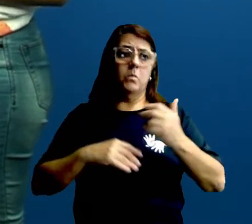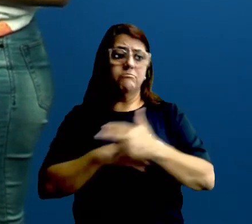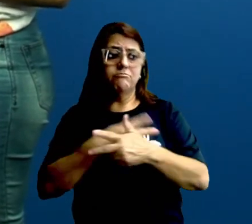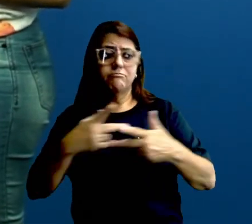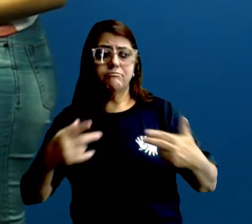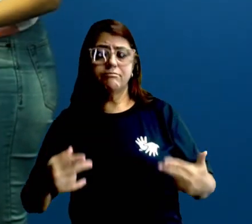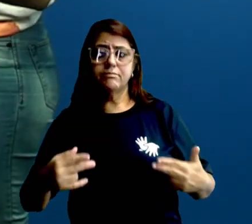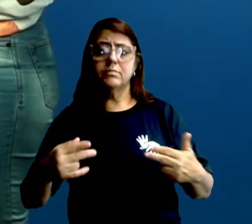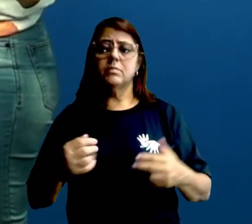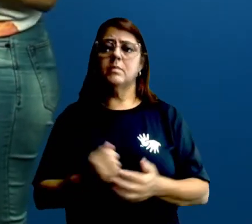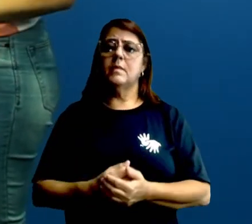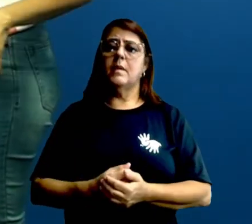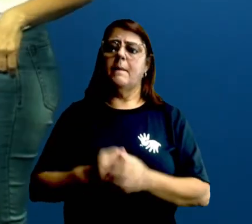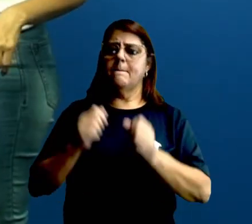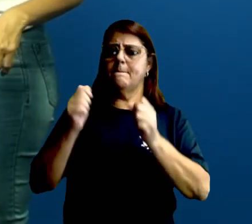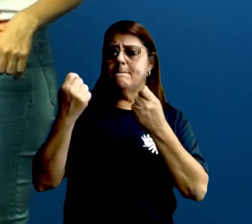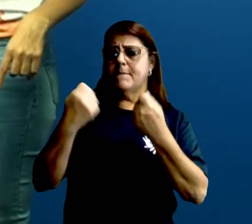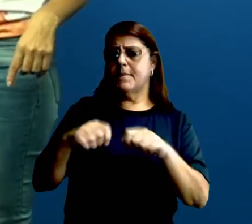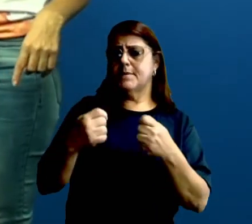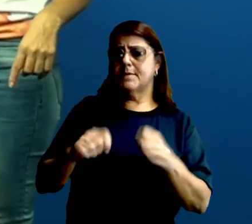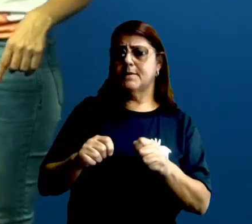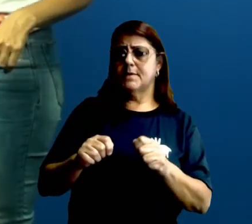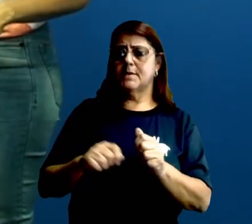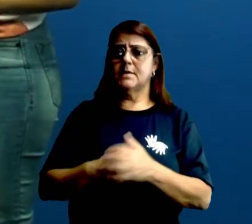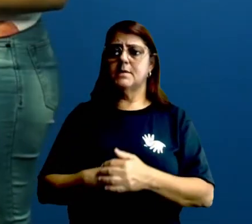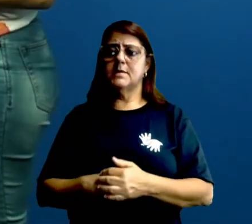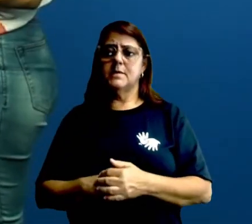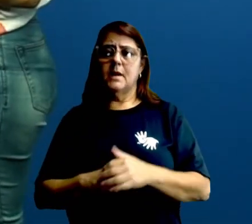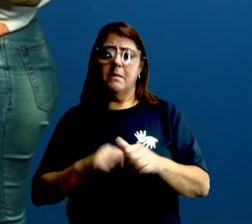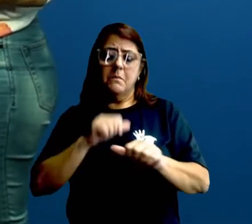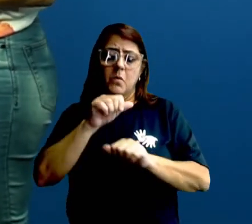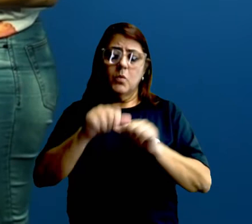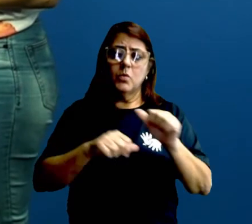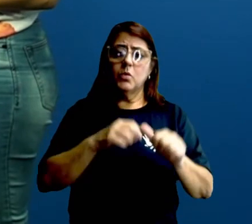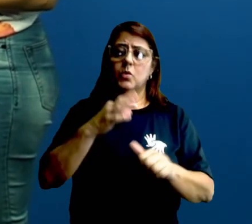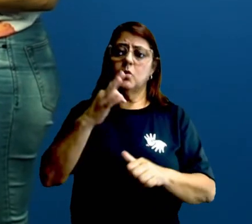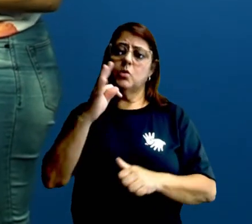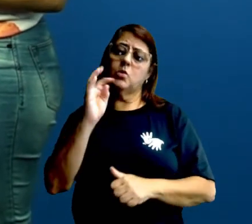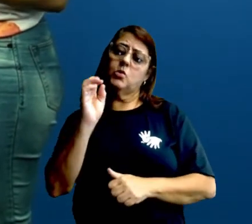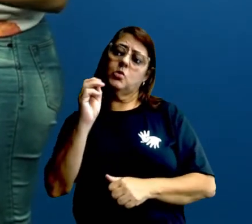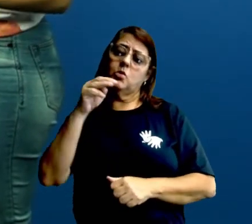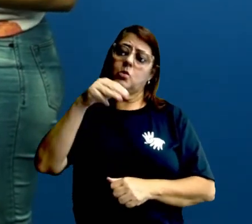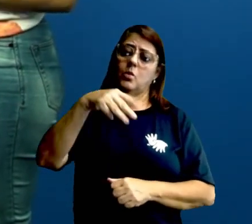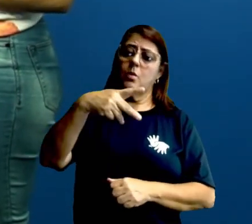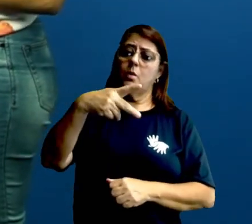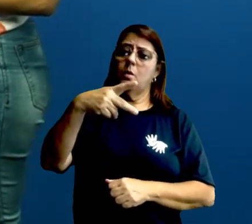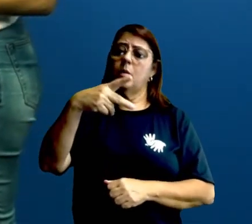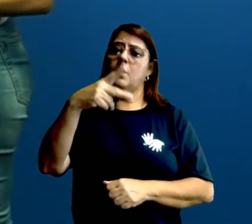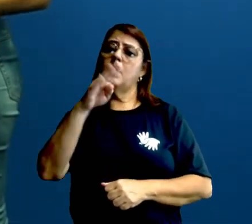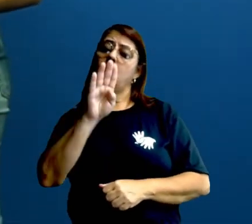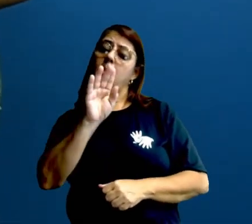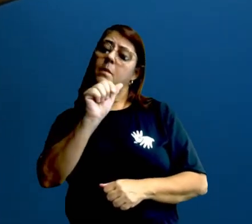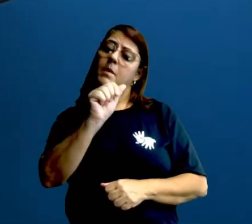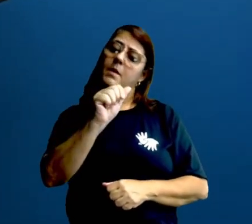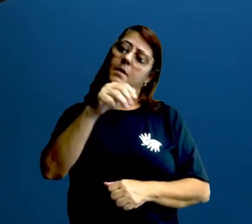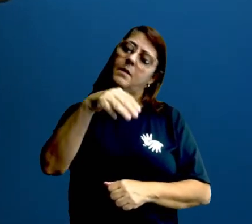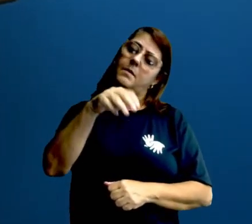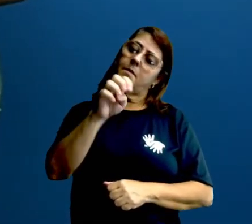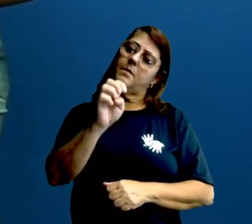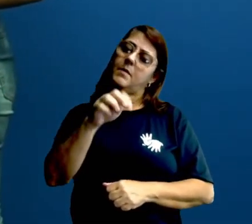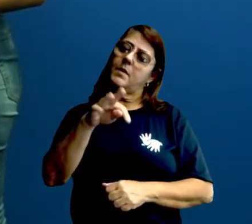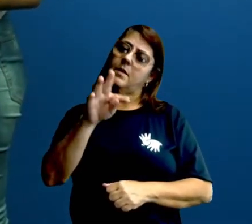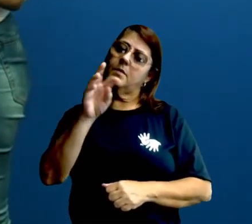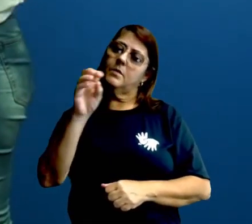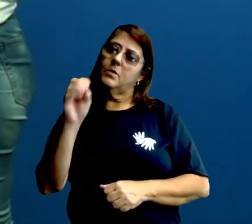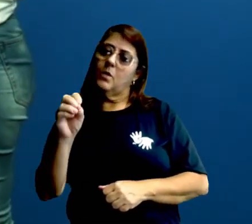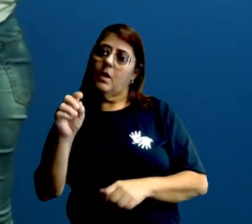material, imaterial, ela precisa passar por um processo que nós chamamos de tombamento. E o que é o tombamento? O que é feito ou realizado